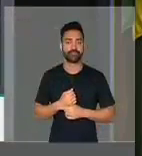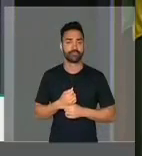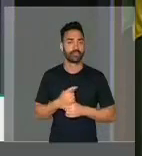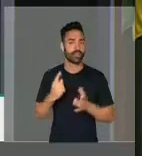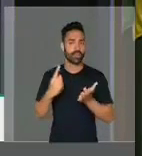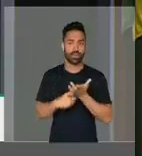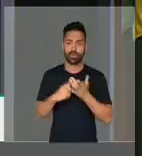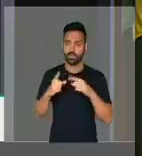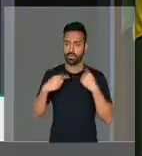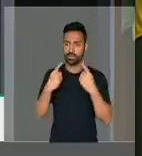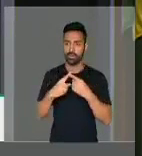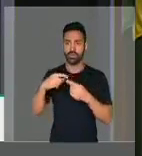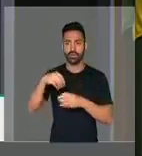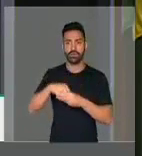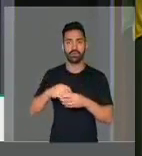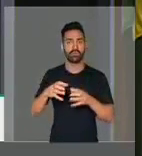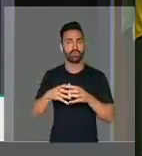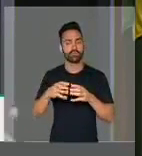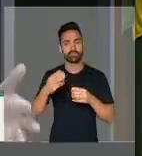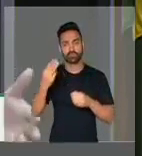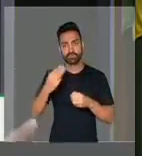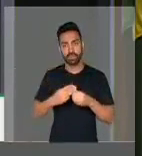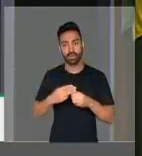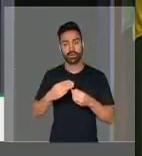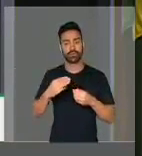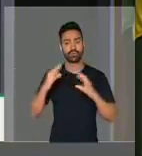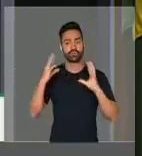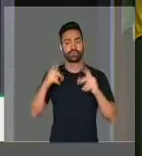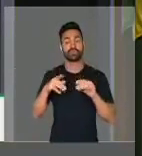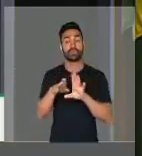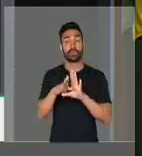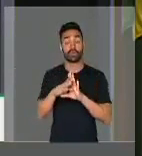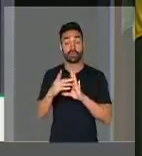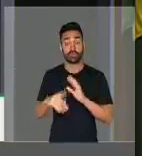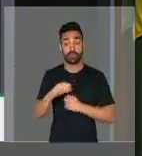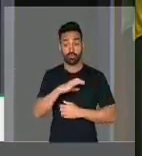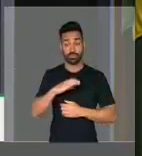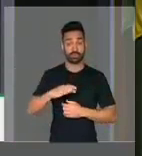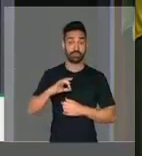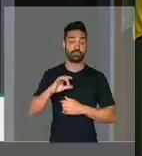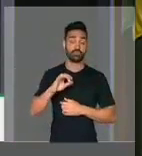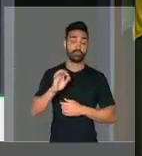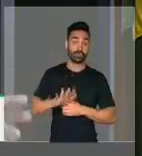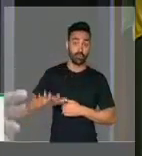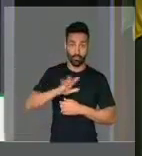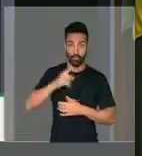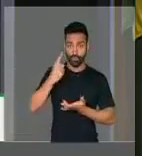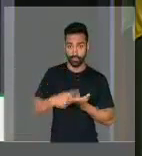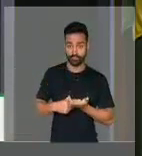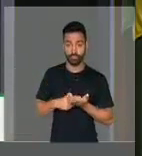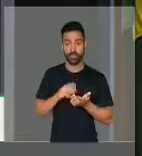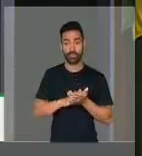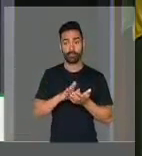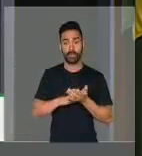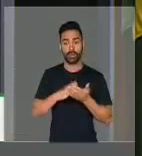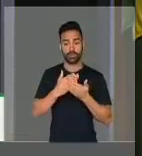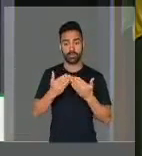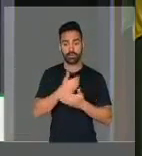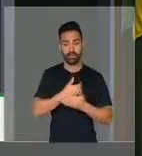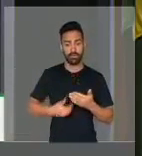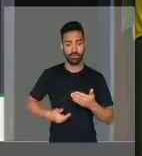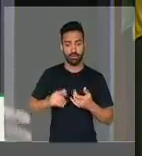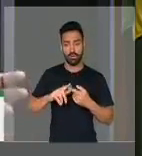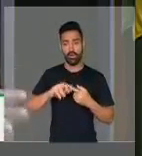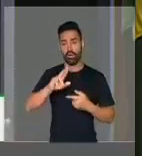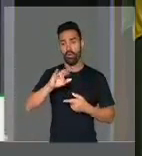audiências públicas nas câmaras municipais, nas assembleias legislativas, e essa própria comissão geral é fruto disso. Parabenizar os governadores da Bahia, Rui